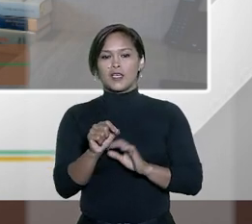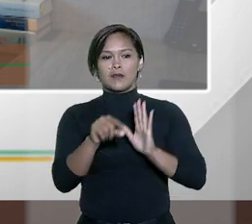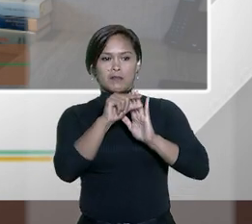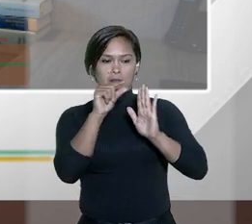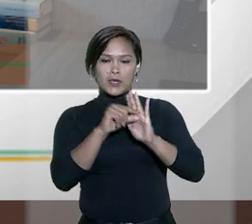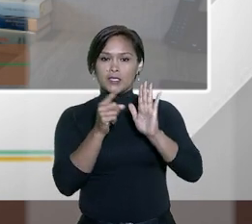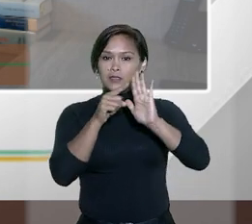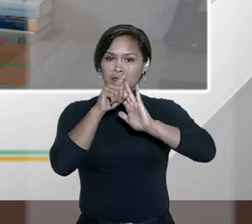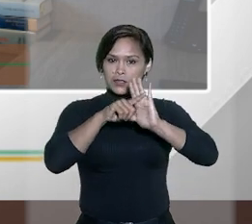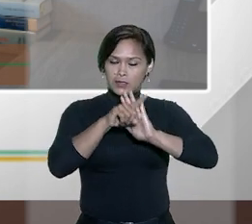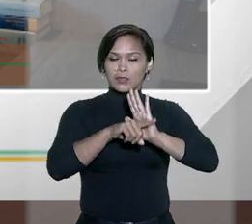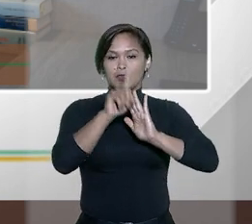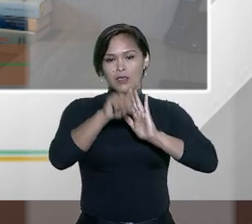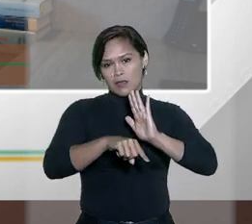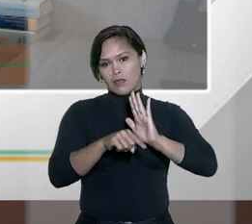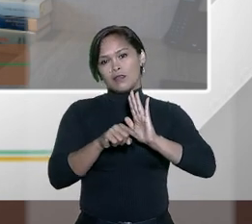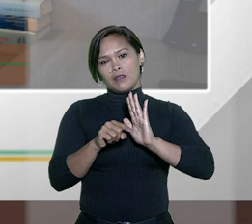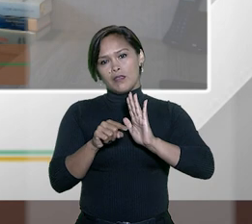de mercado,